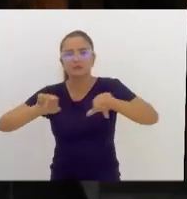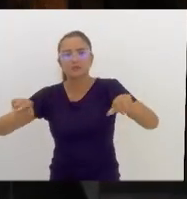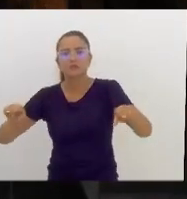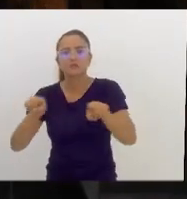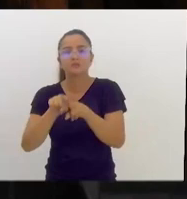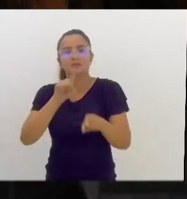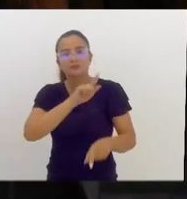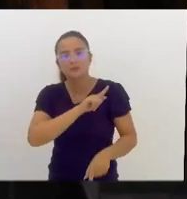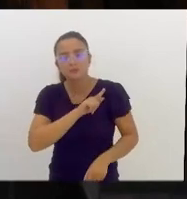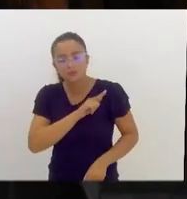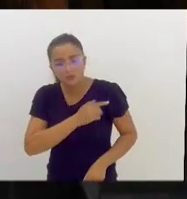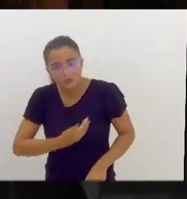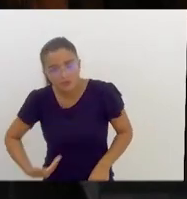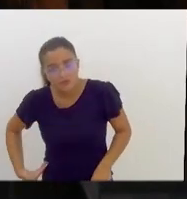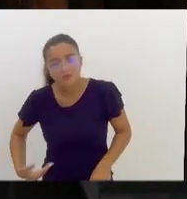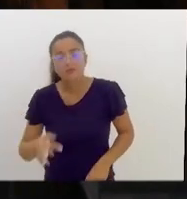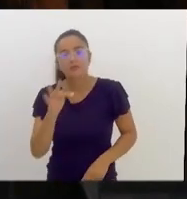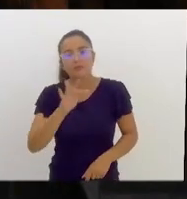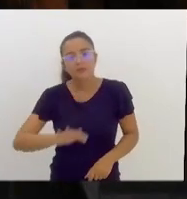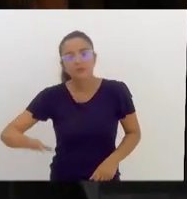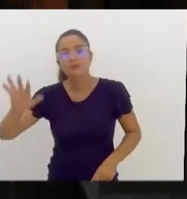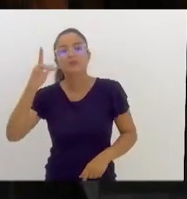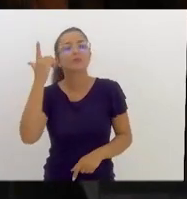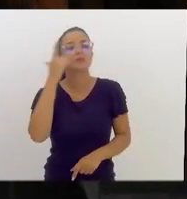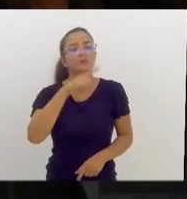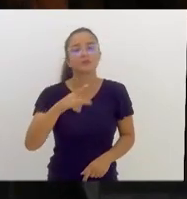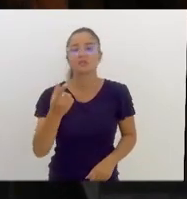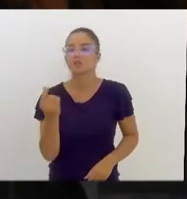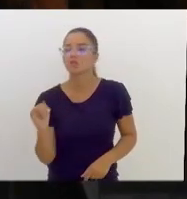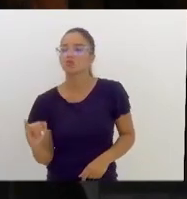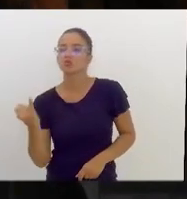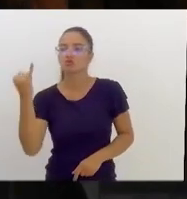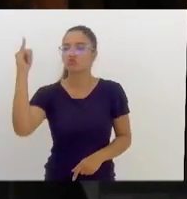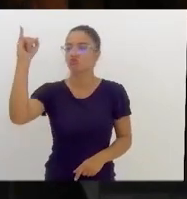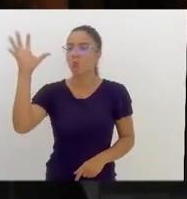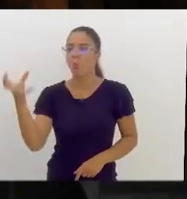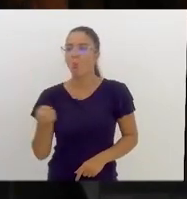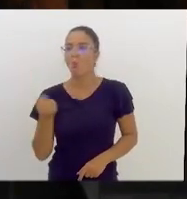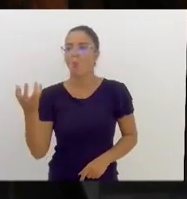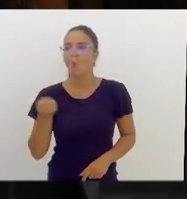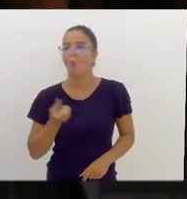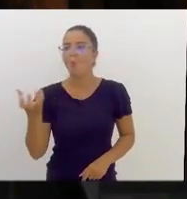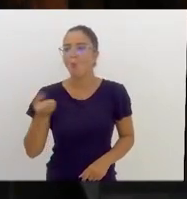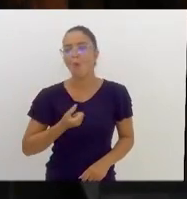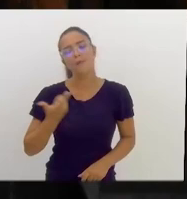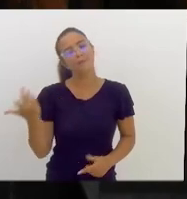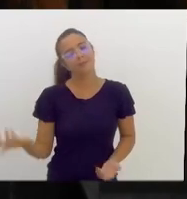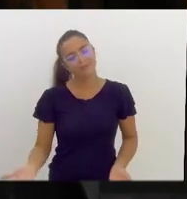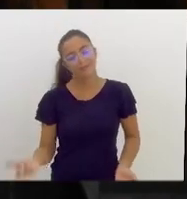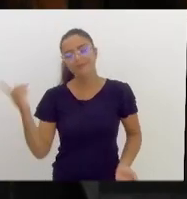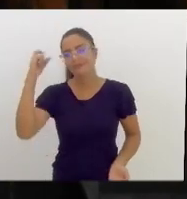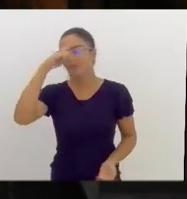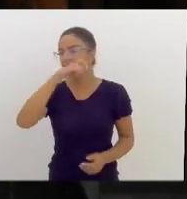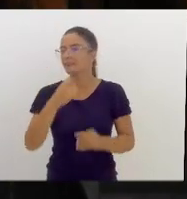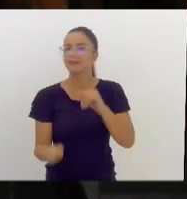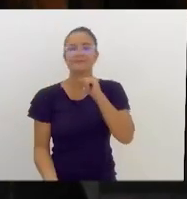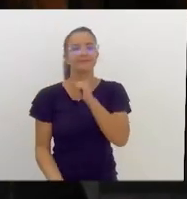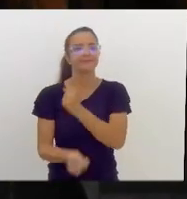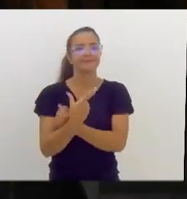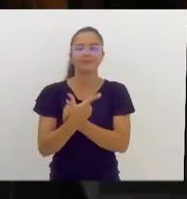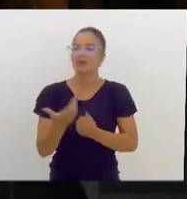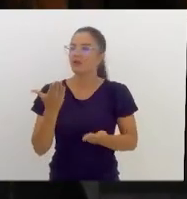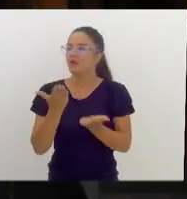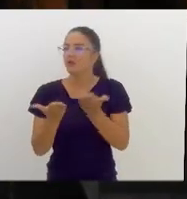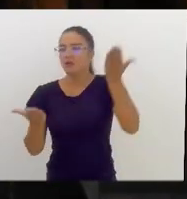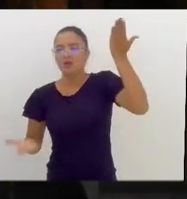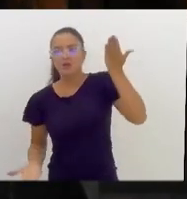federal continua faturando com juros em cima dessas dívidas. Isso é absurdo, é um ponto de desequilíbrio no Pacto